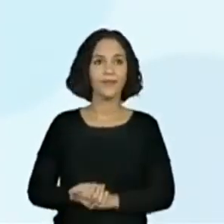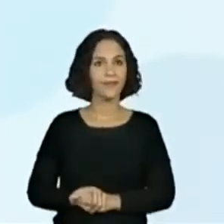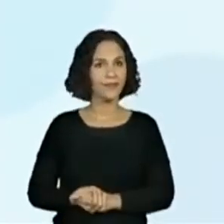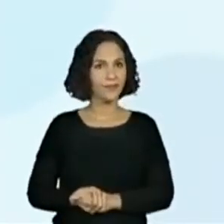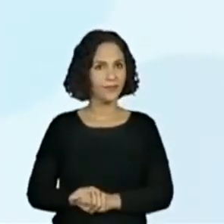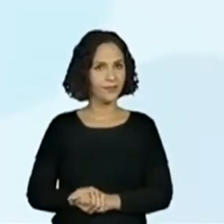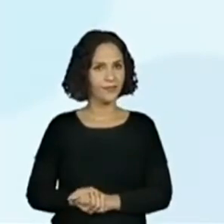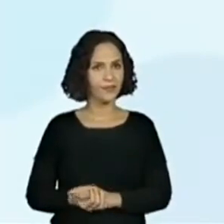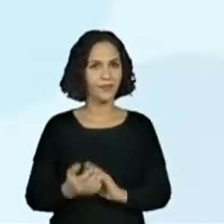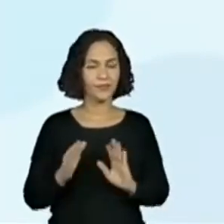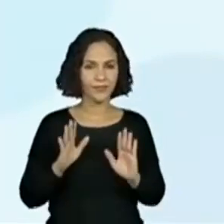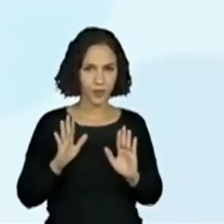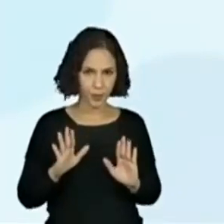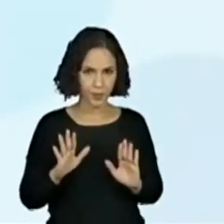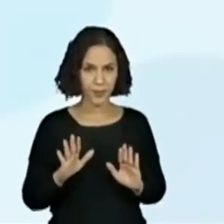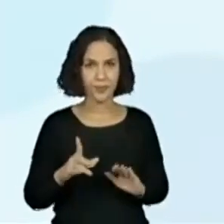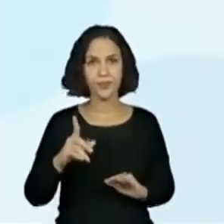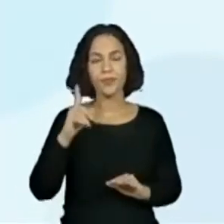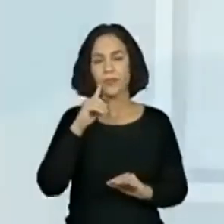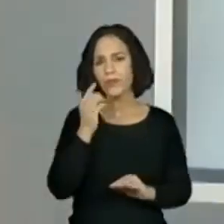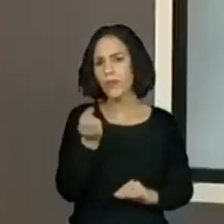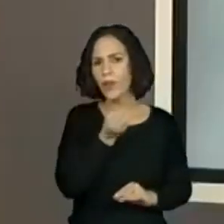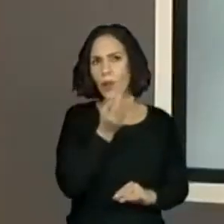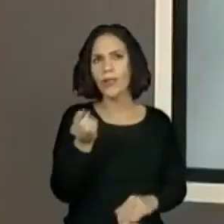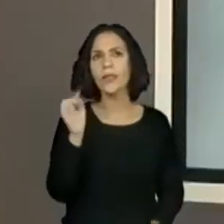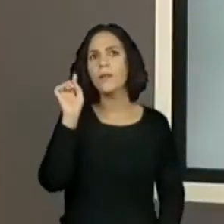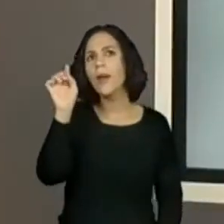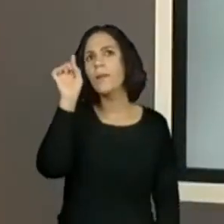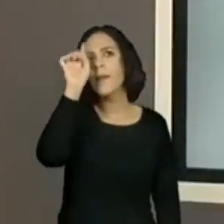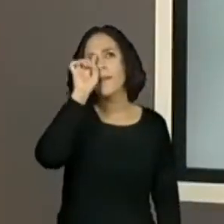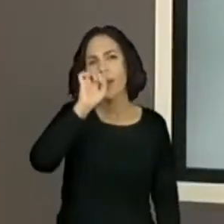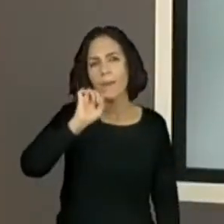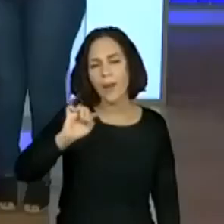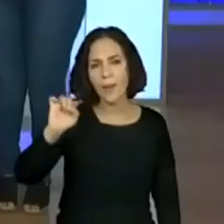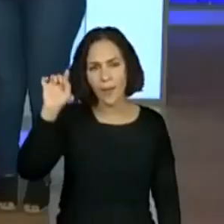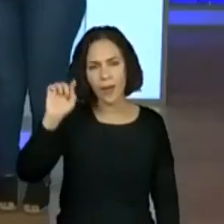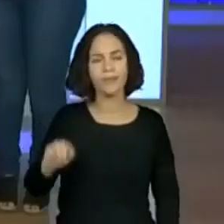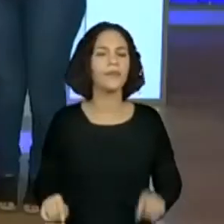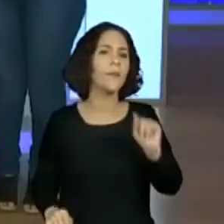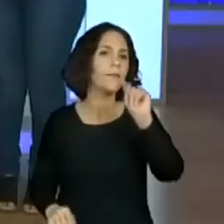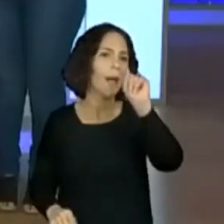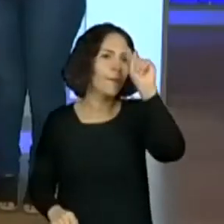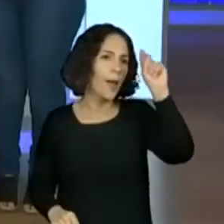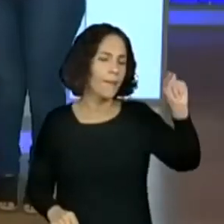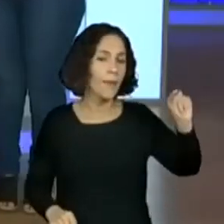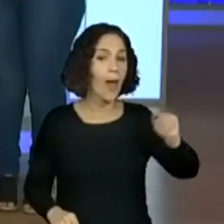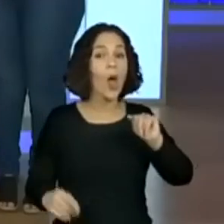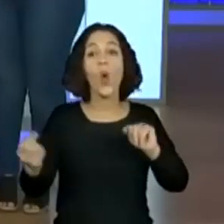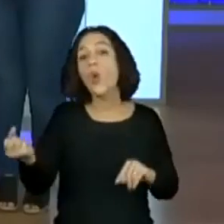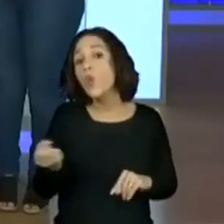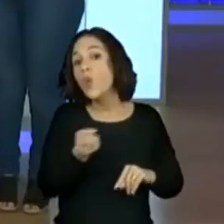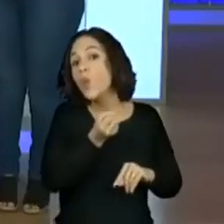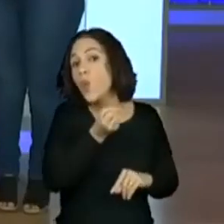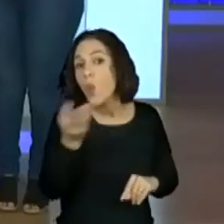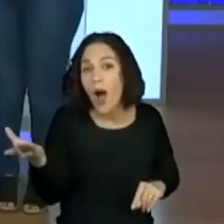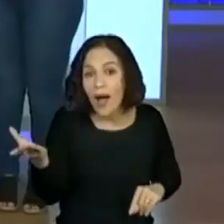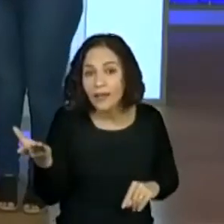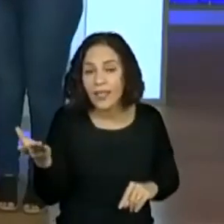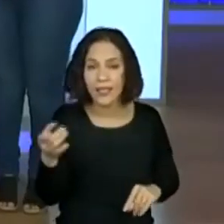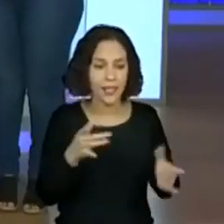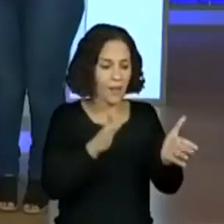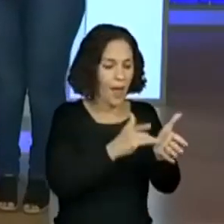eu olhar a quantidade de nota, é igual, né? Eles têm a mesma quantidade de